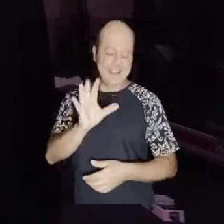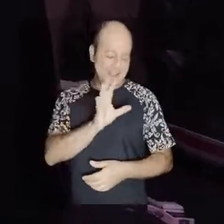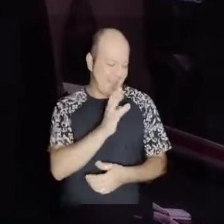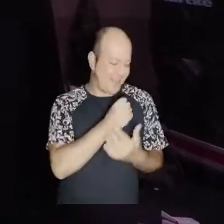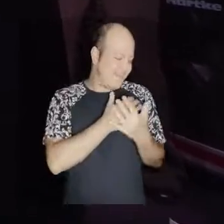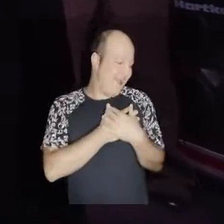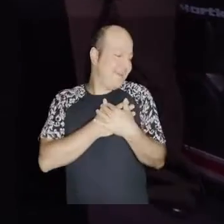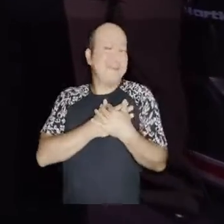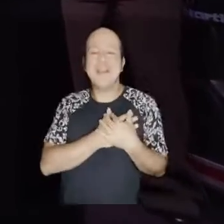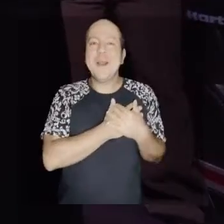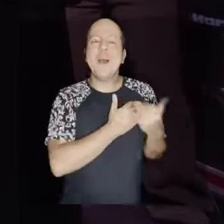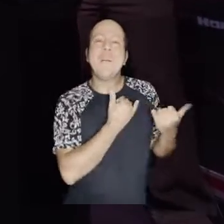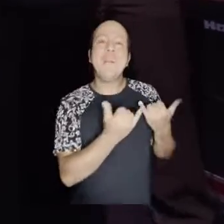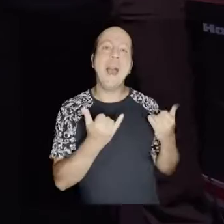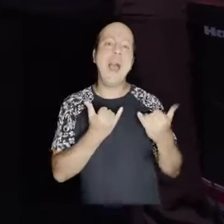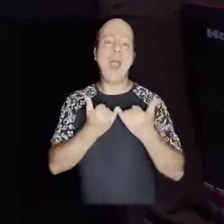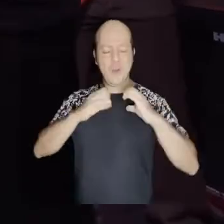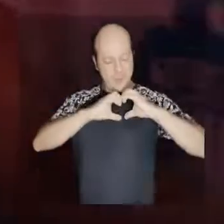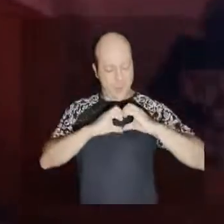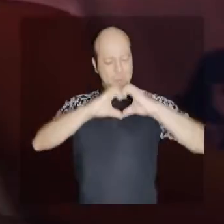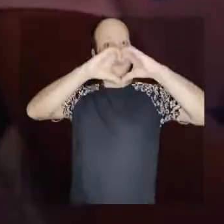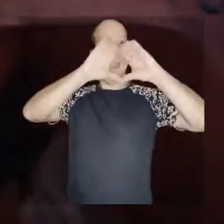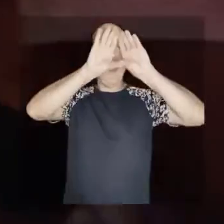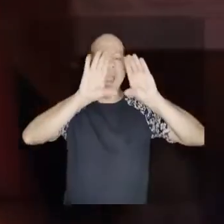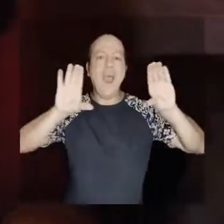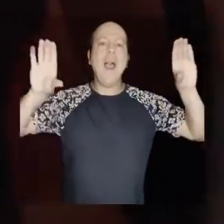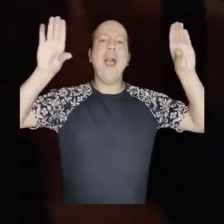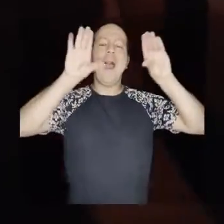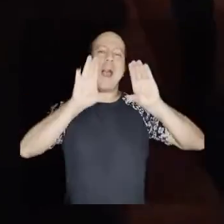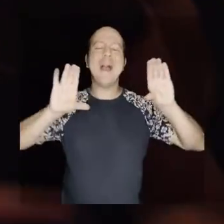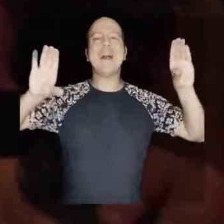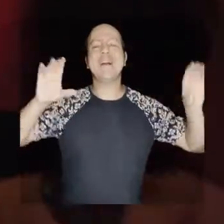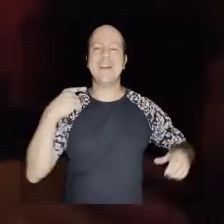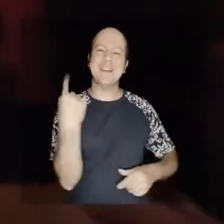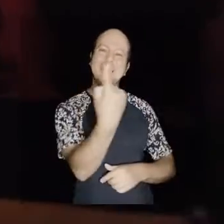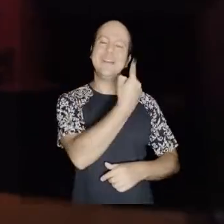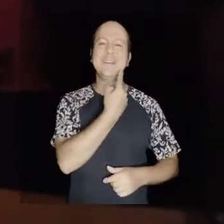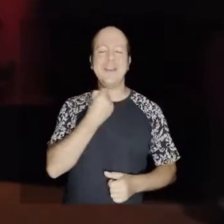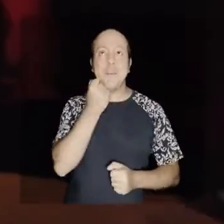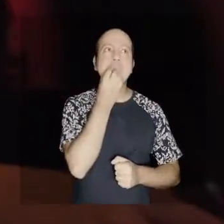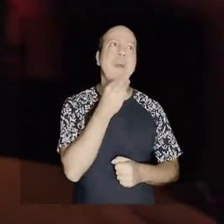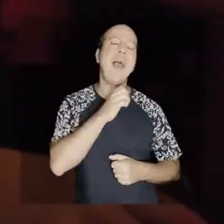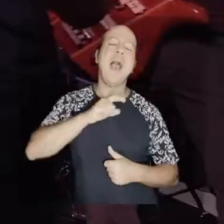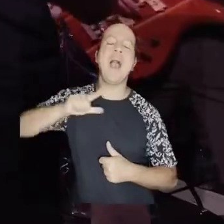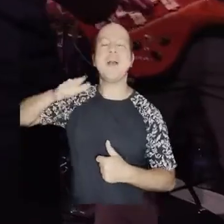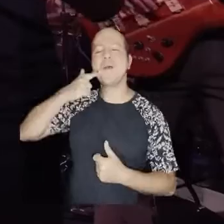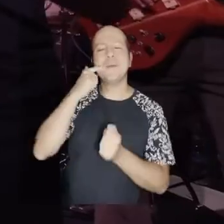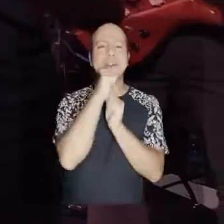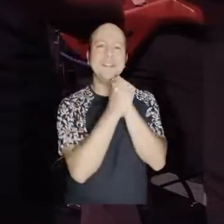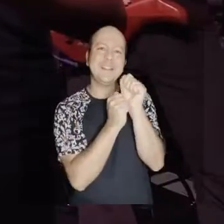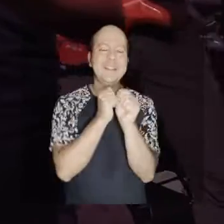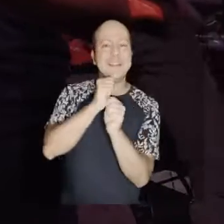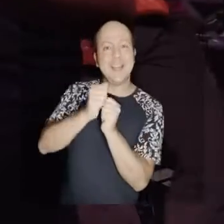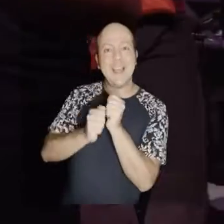Love Love, João Gil, José Gil e Júlia Mestre. Na plateia, os fãs cantam. Ao lado de Dora, Júlia